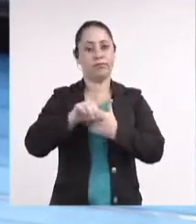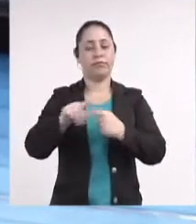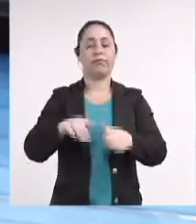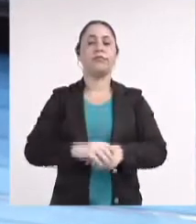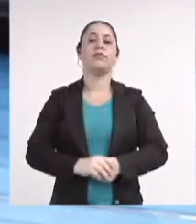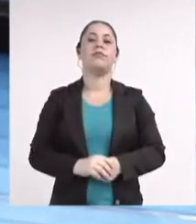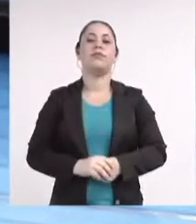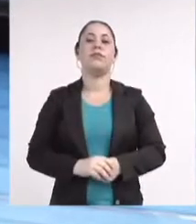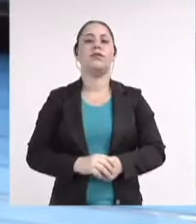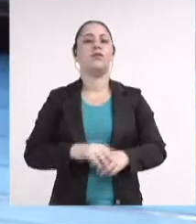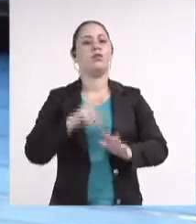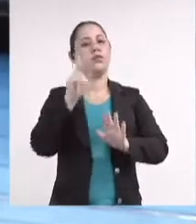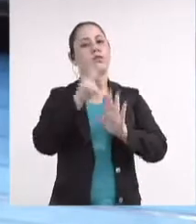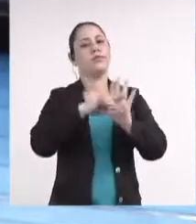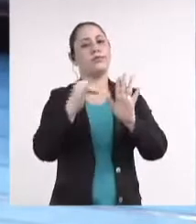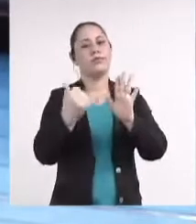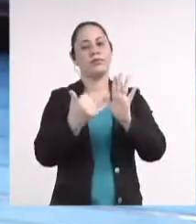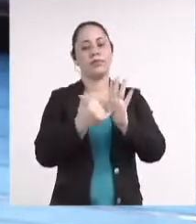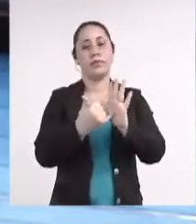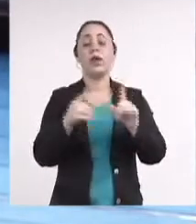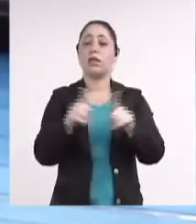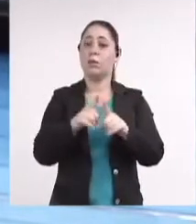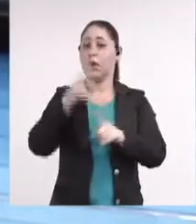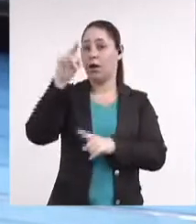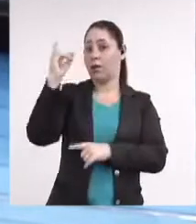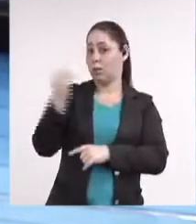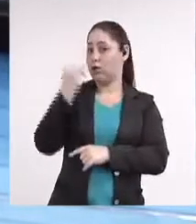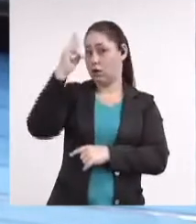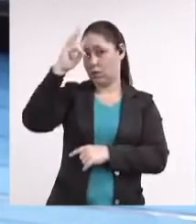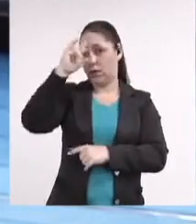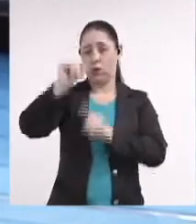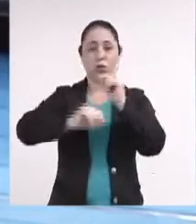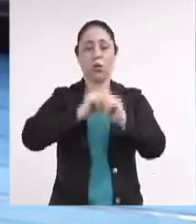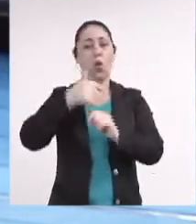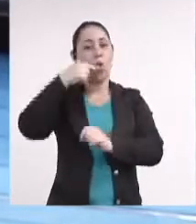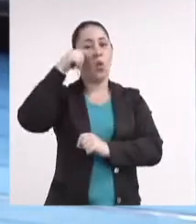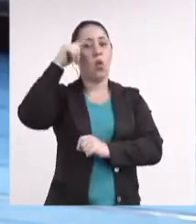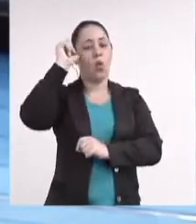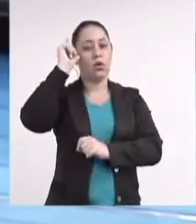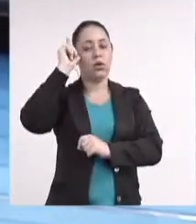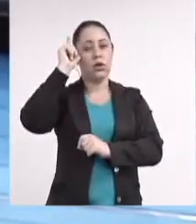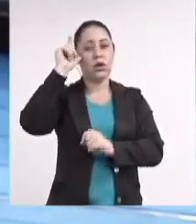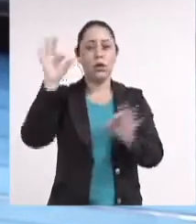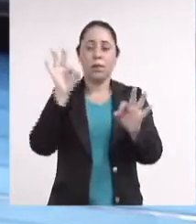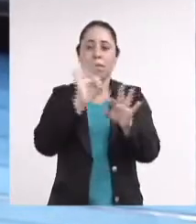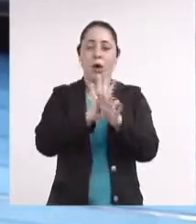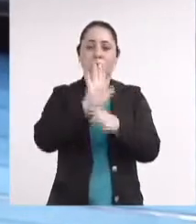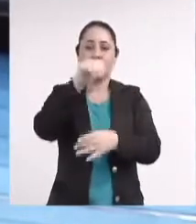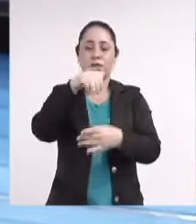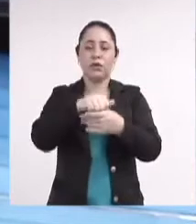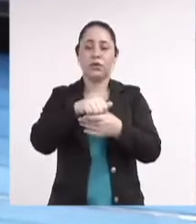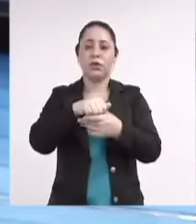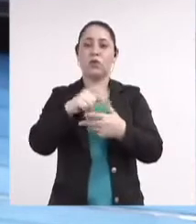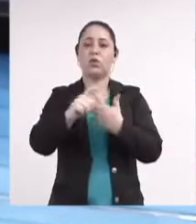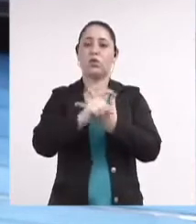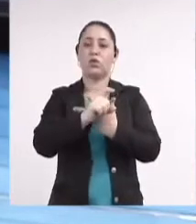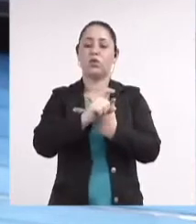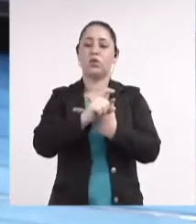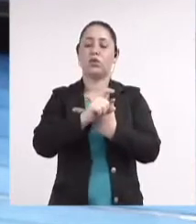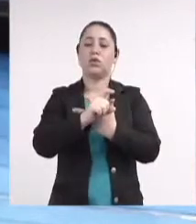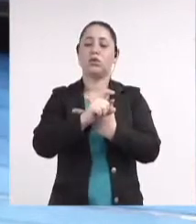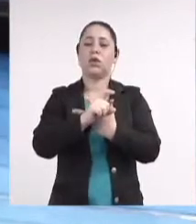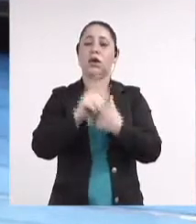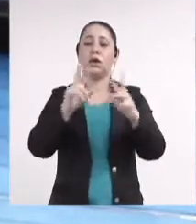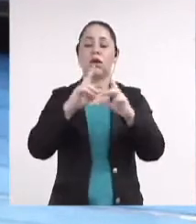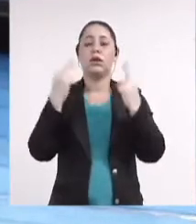sobre os projetos. Ah, importante relembrar. Ontem, logo após a votação desses dois projetos do Poder Executivo, a sessão